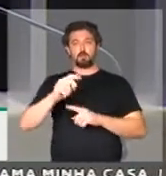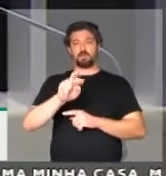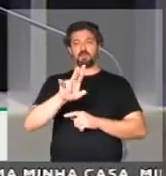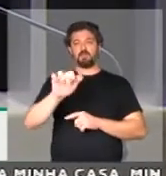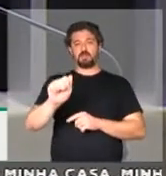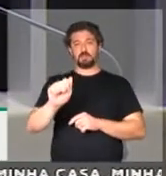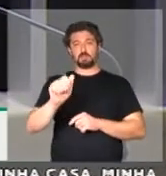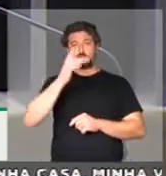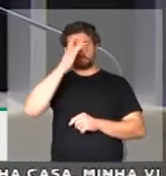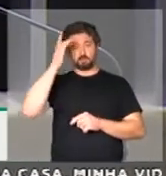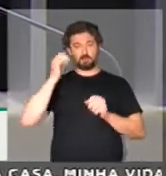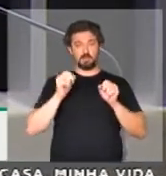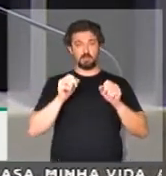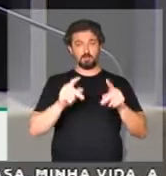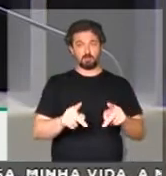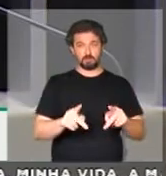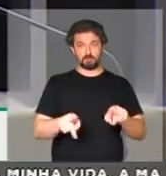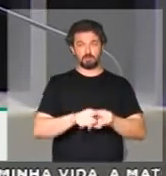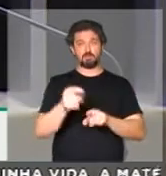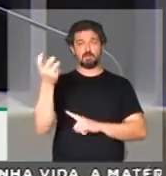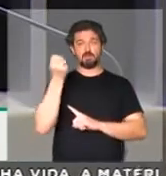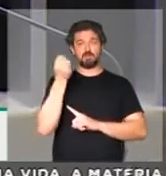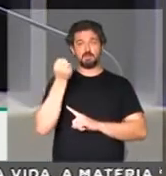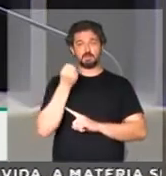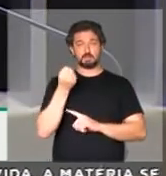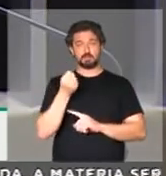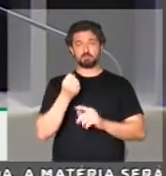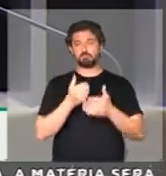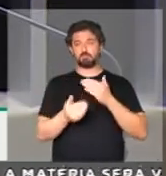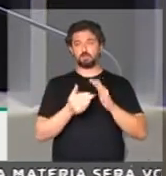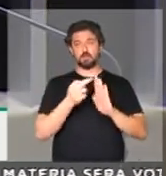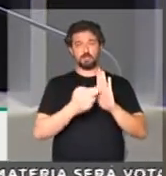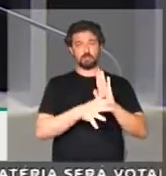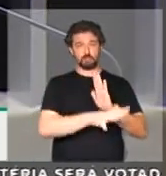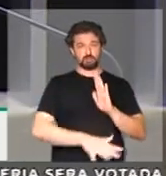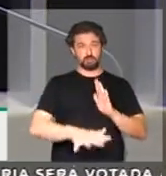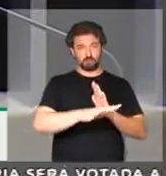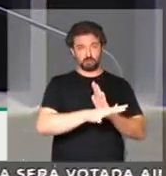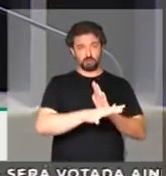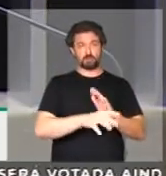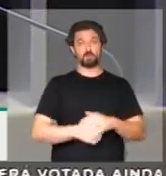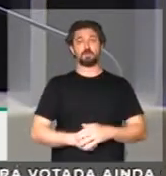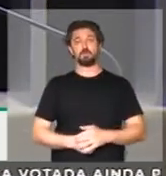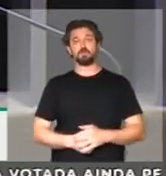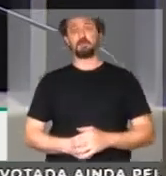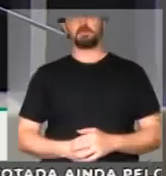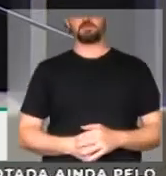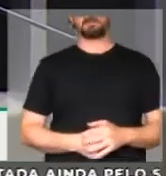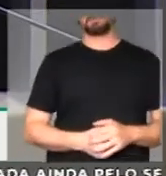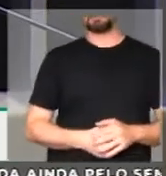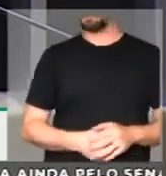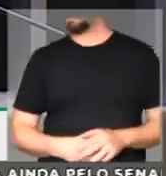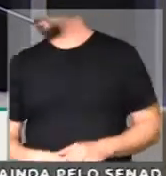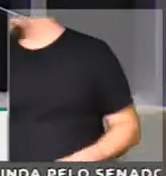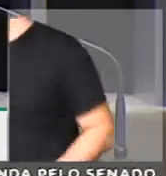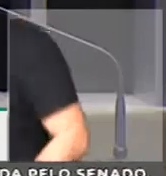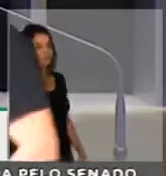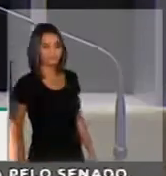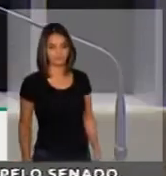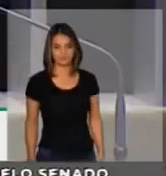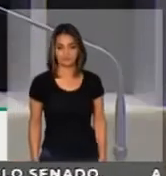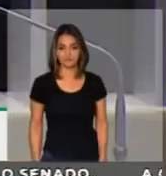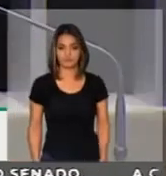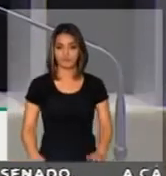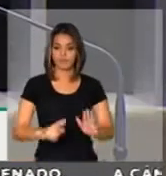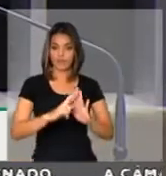de aposentadoria e pensão, tanto para o regime geral de previdência social, quanto para os regimes próprios de previdência